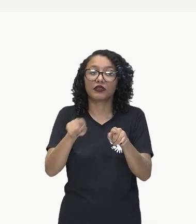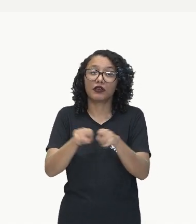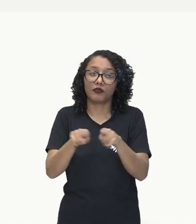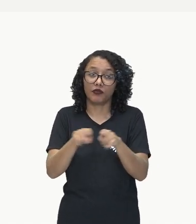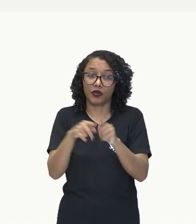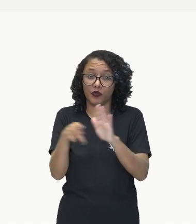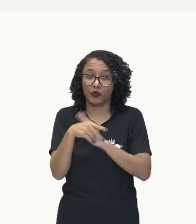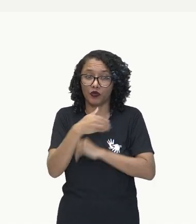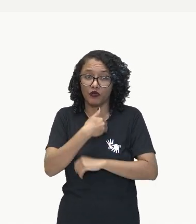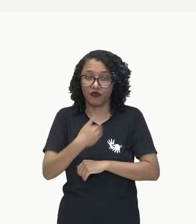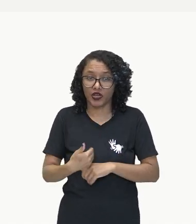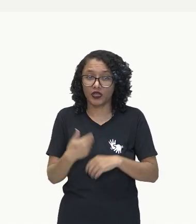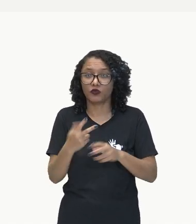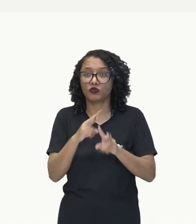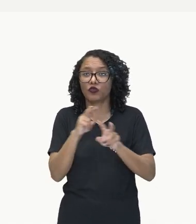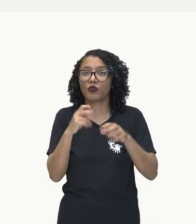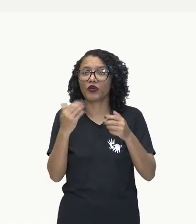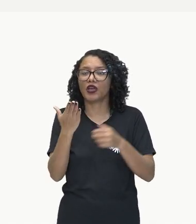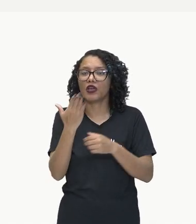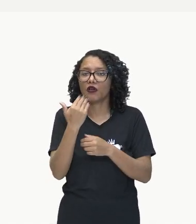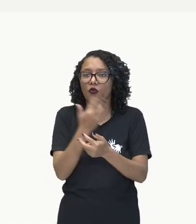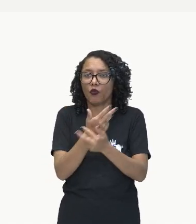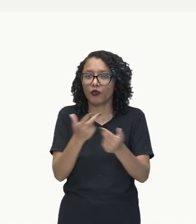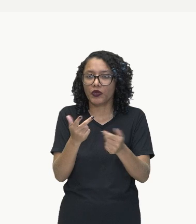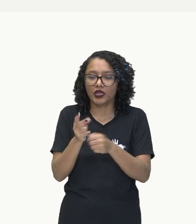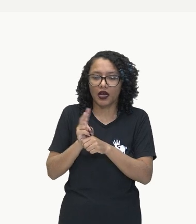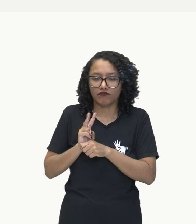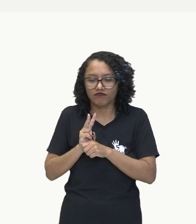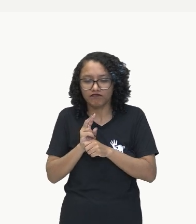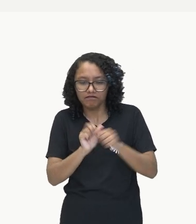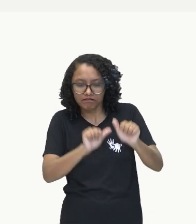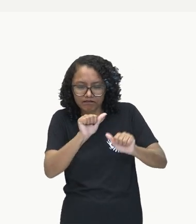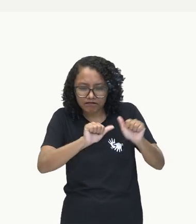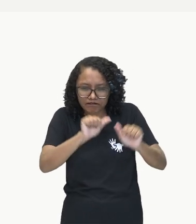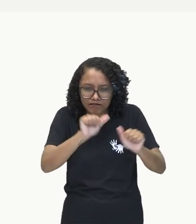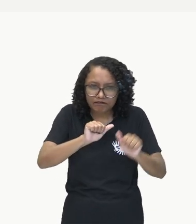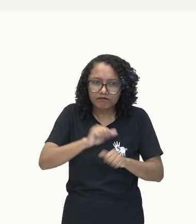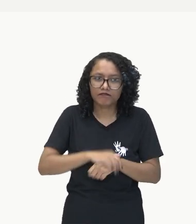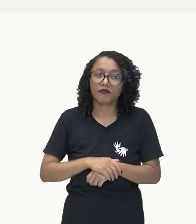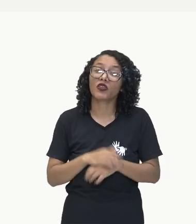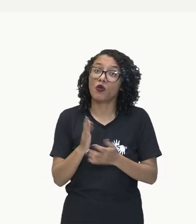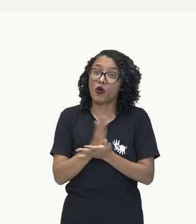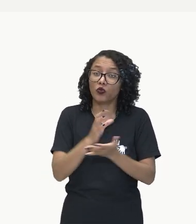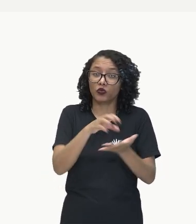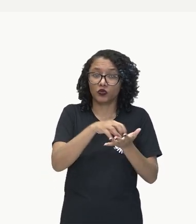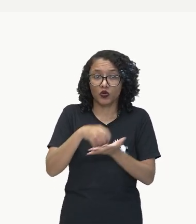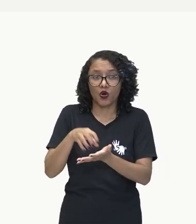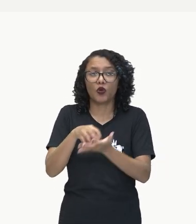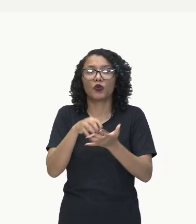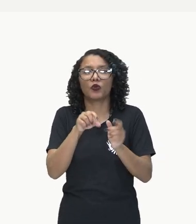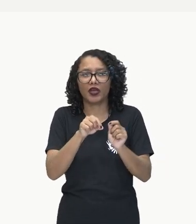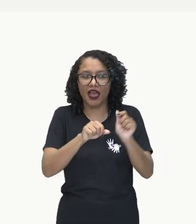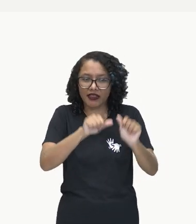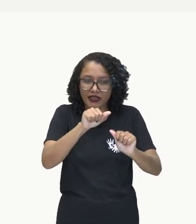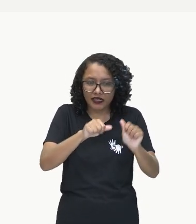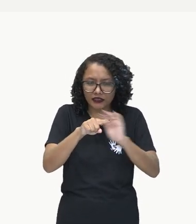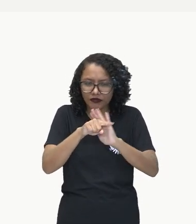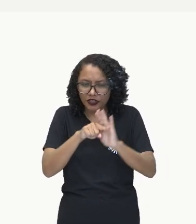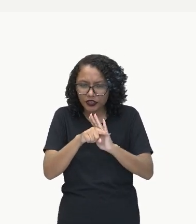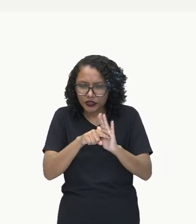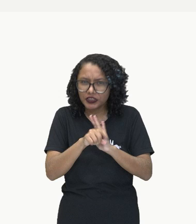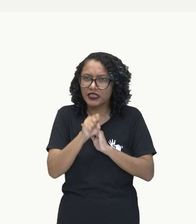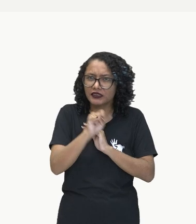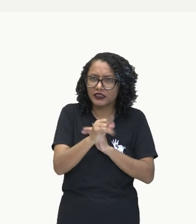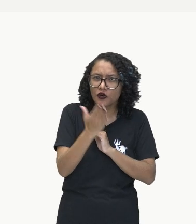alimento inspecionado, está na mesa, está seguro. Então a gente tem alguns órgãos reguladores que observam os alimentos, as